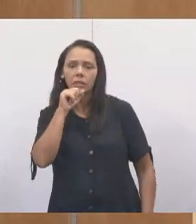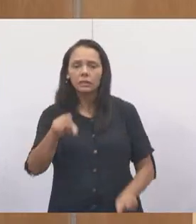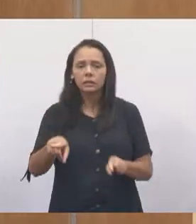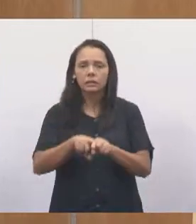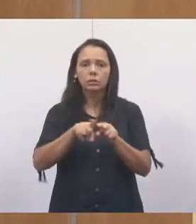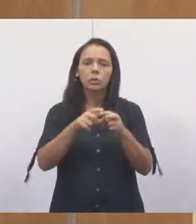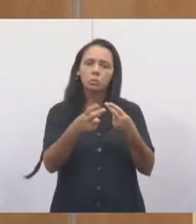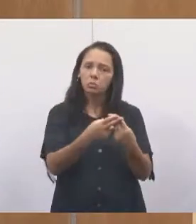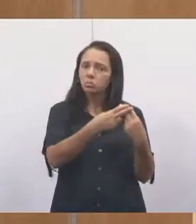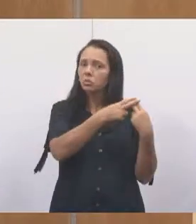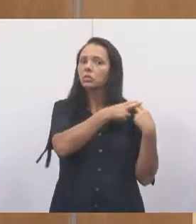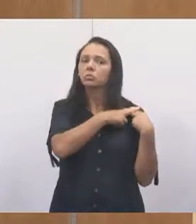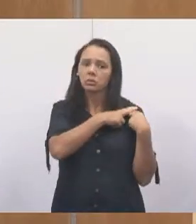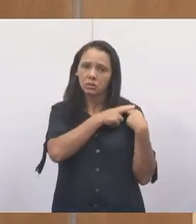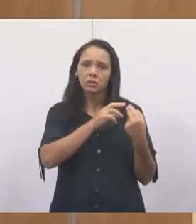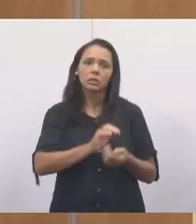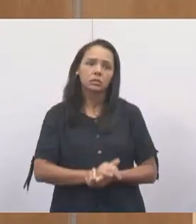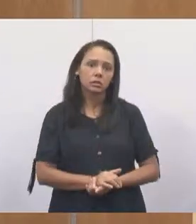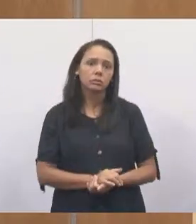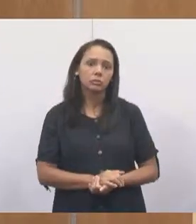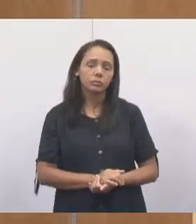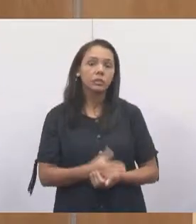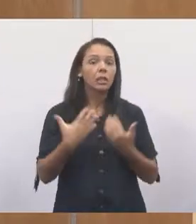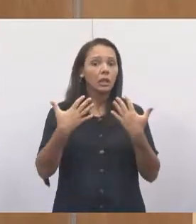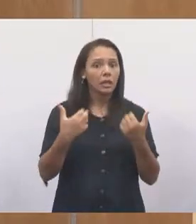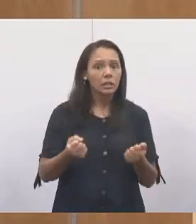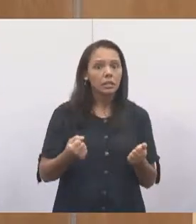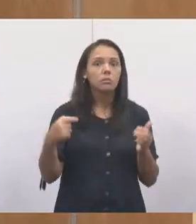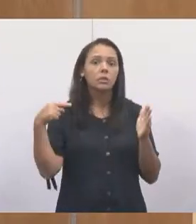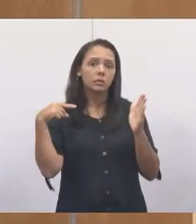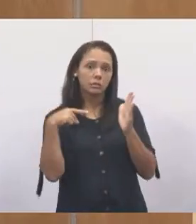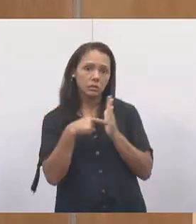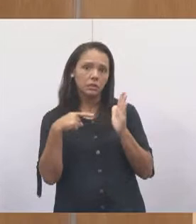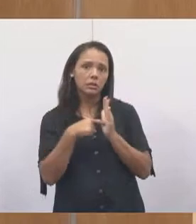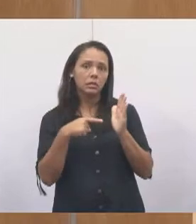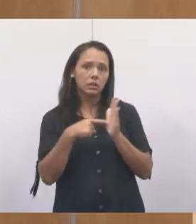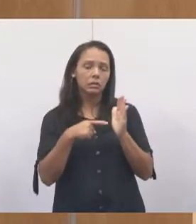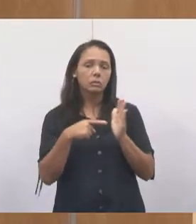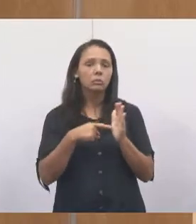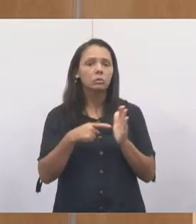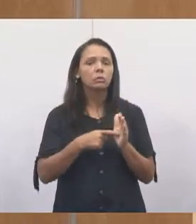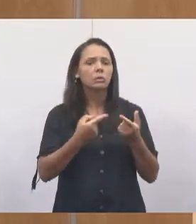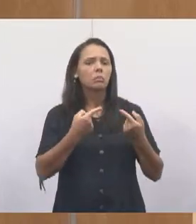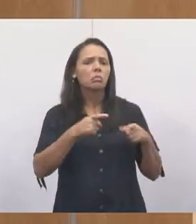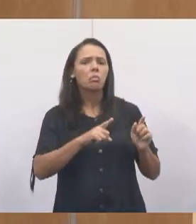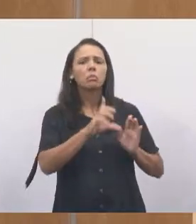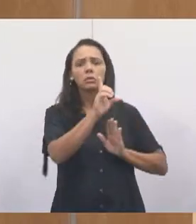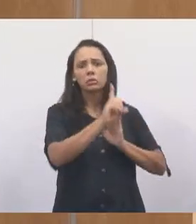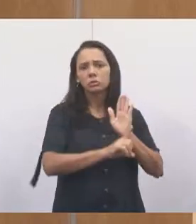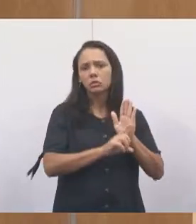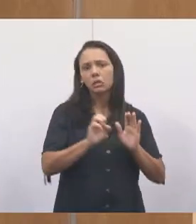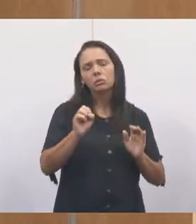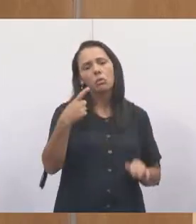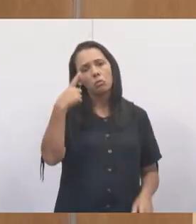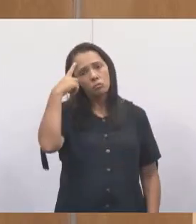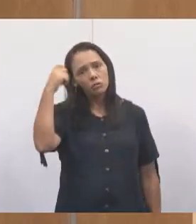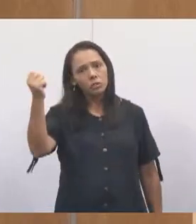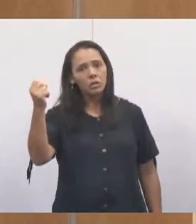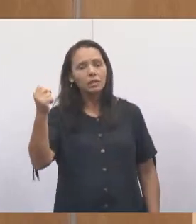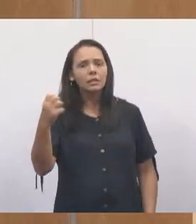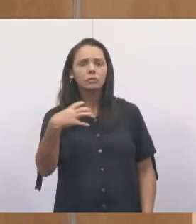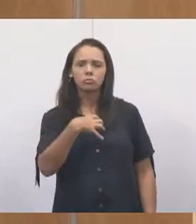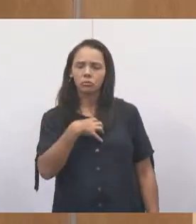acolhendo e tratando as denúncias de violações do direito ou de violência emocional e física, e